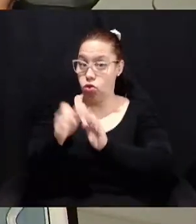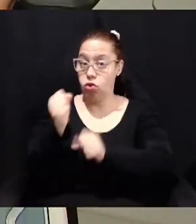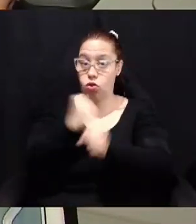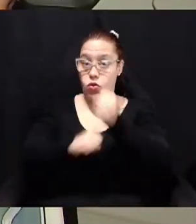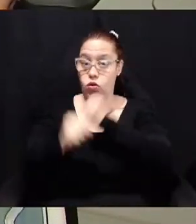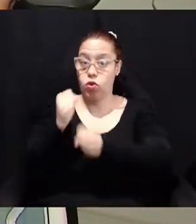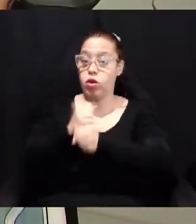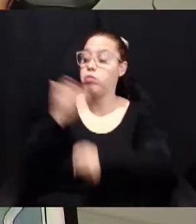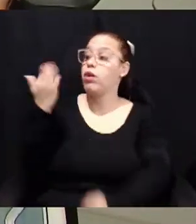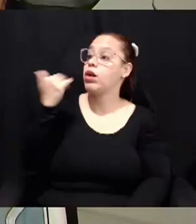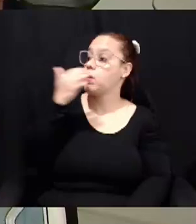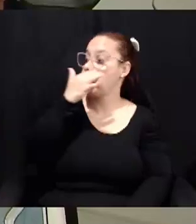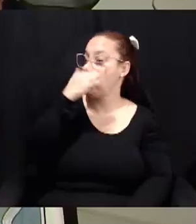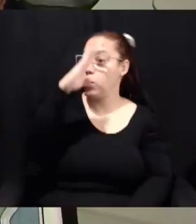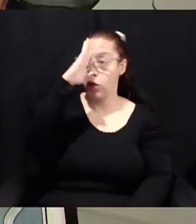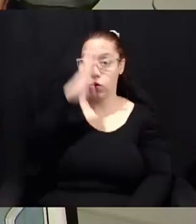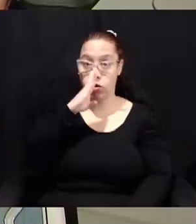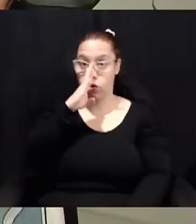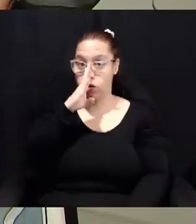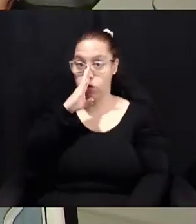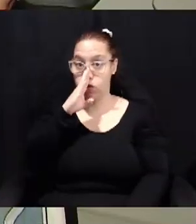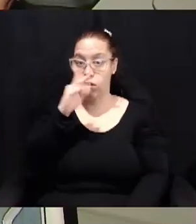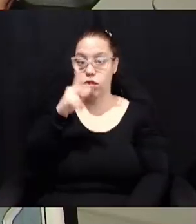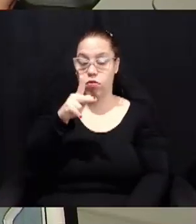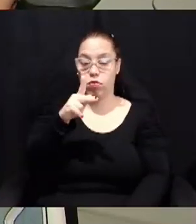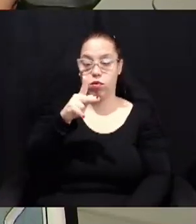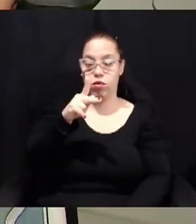Tudo de graça para baixar, tá no meu site lá.